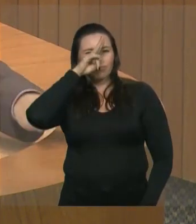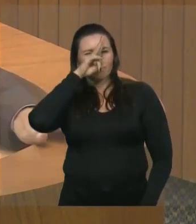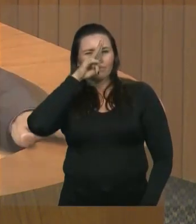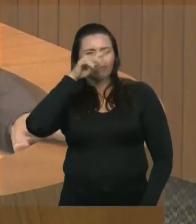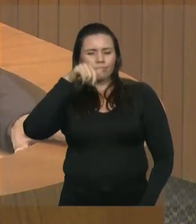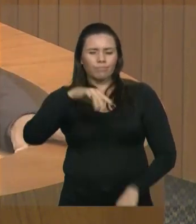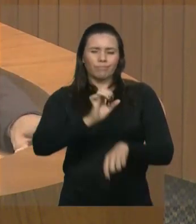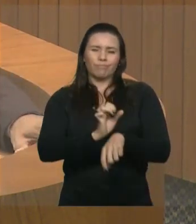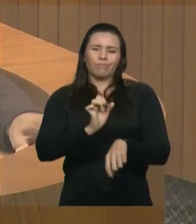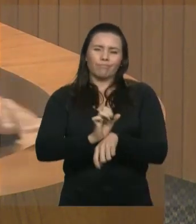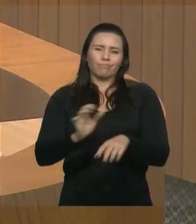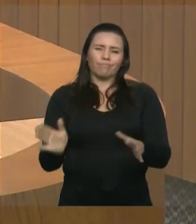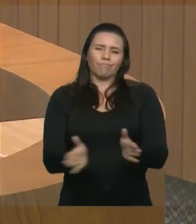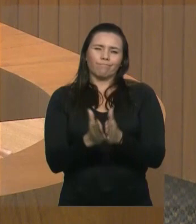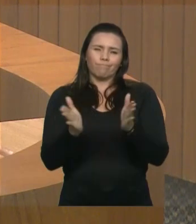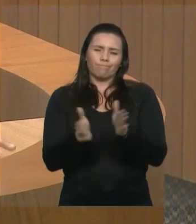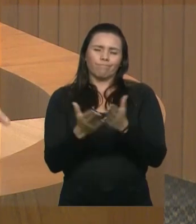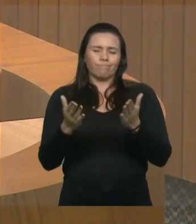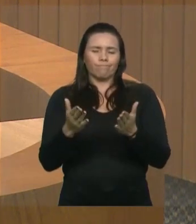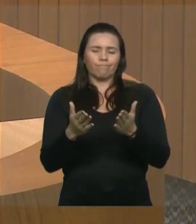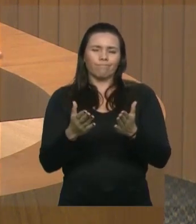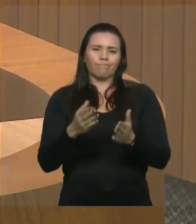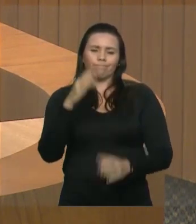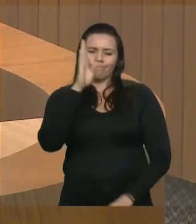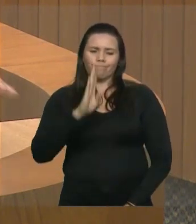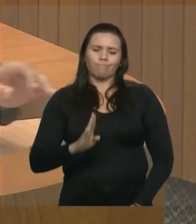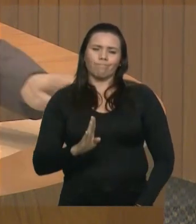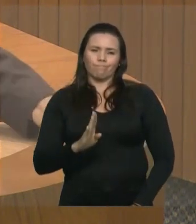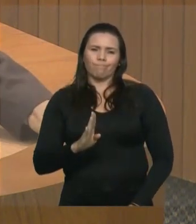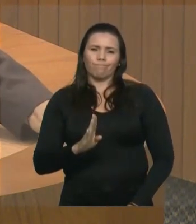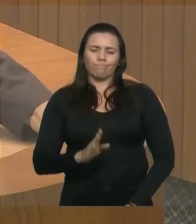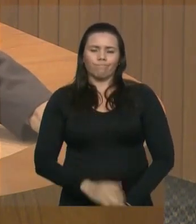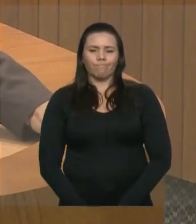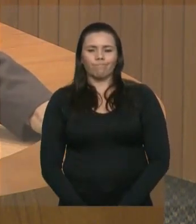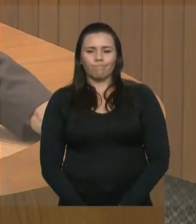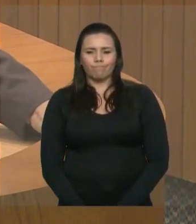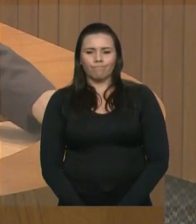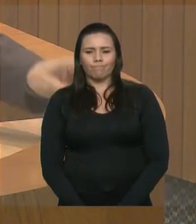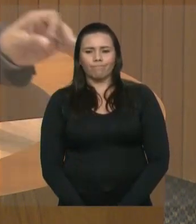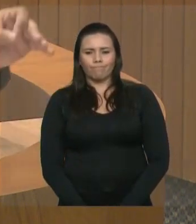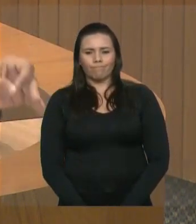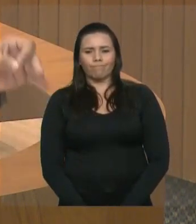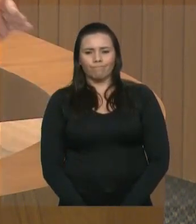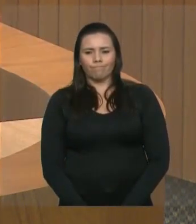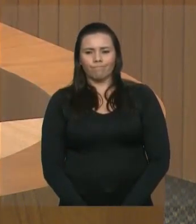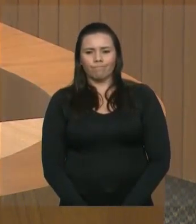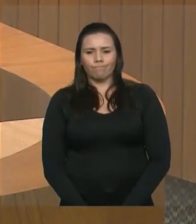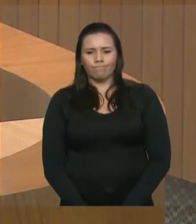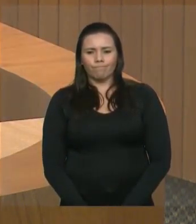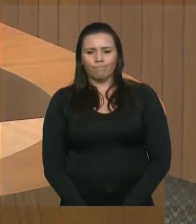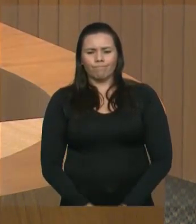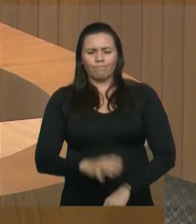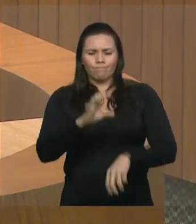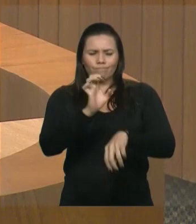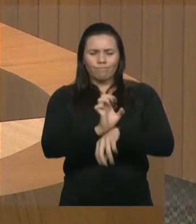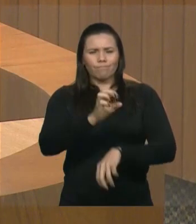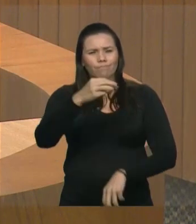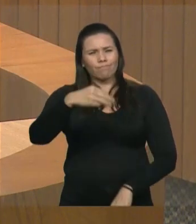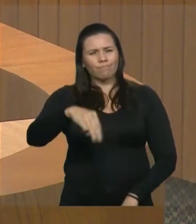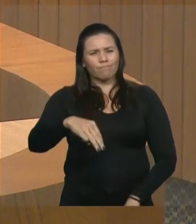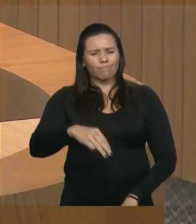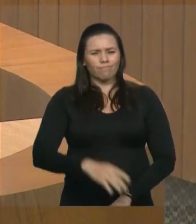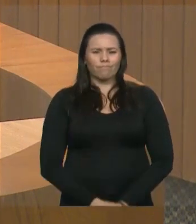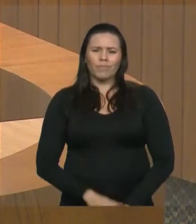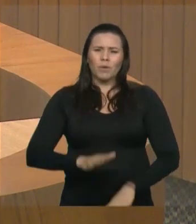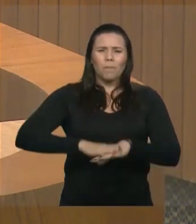Brasil. Que Deus estenda suas mãos poderosas sobre o estado do Maranhão, que é o estado